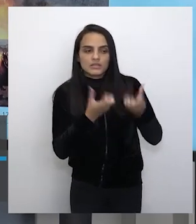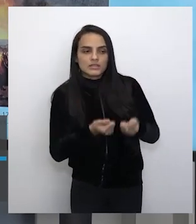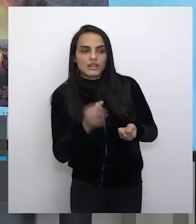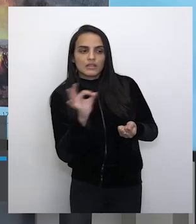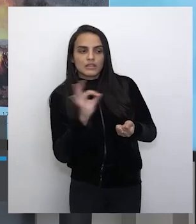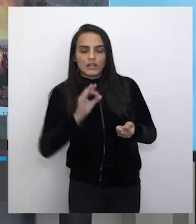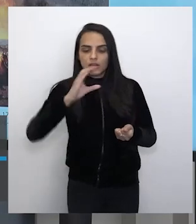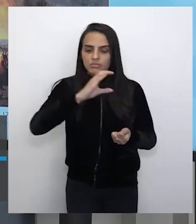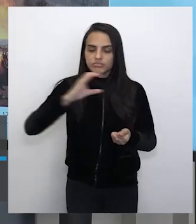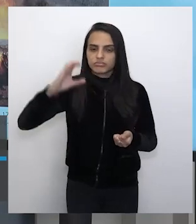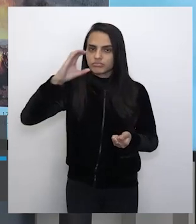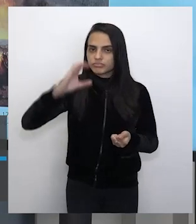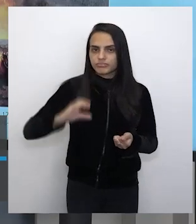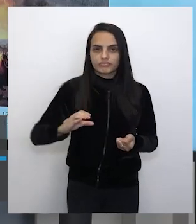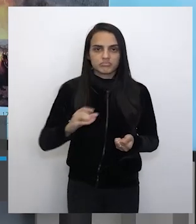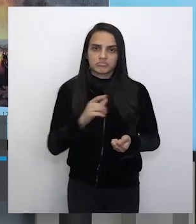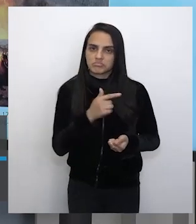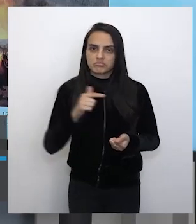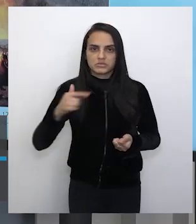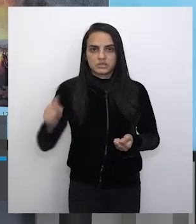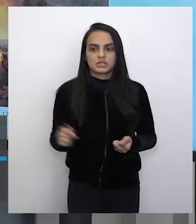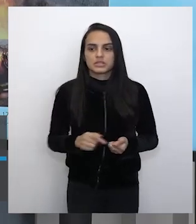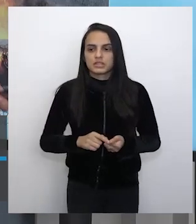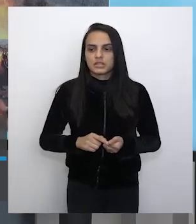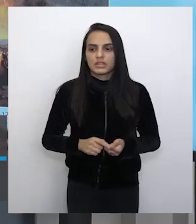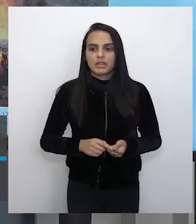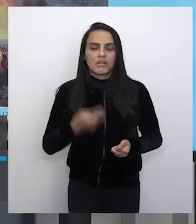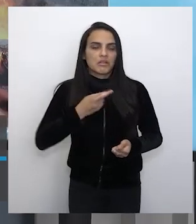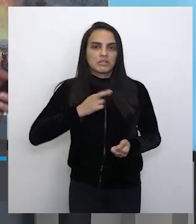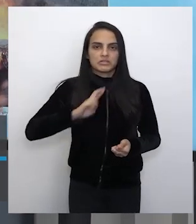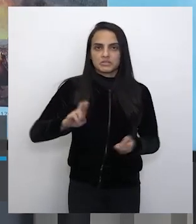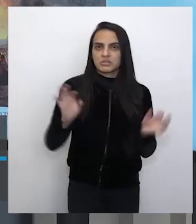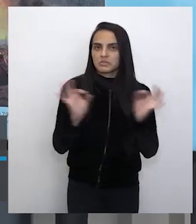tornarem católicos. Eles ainda eram pagãos, ainda